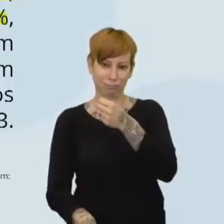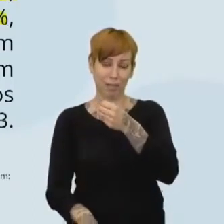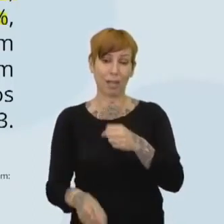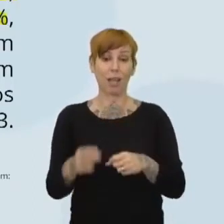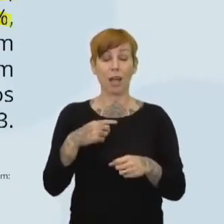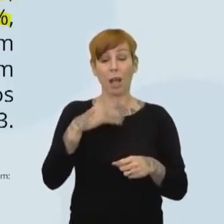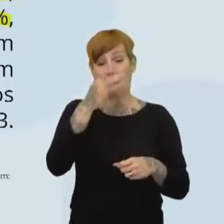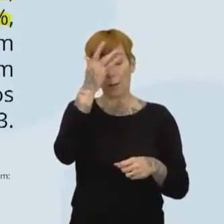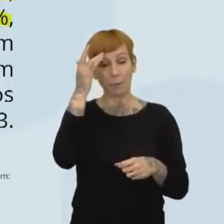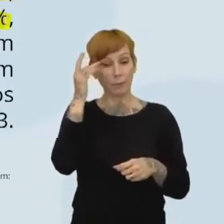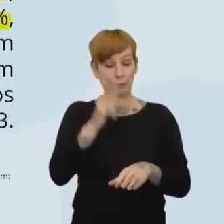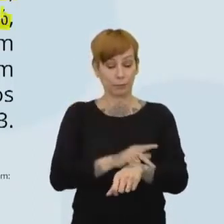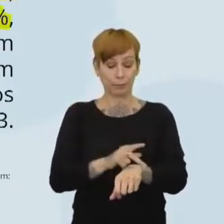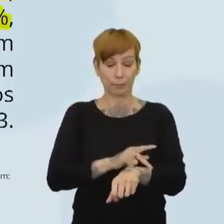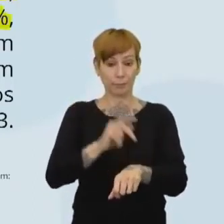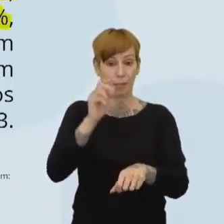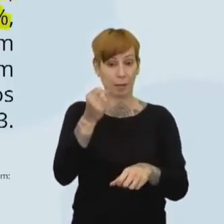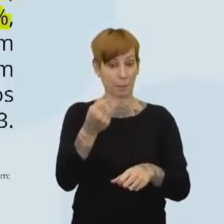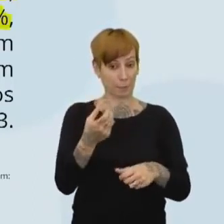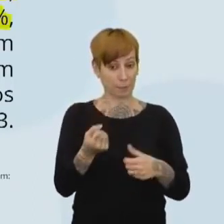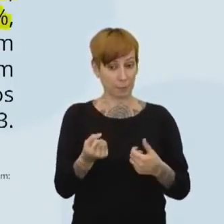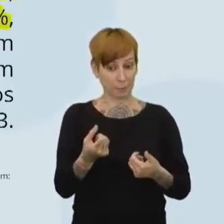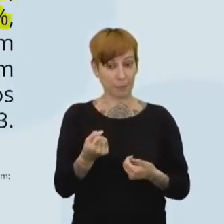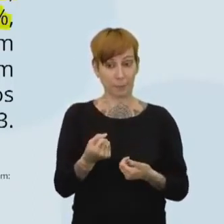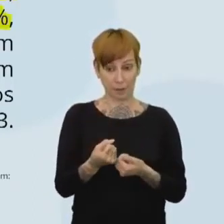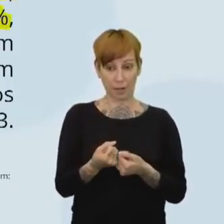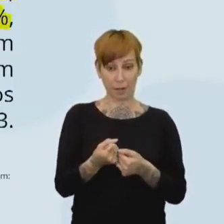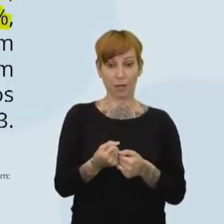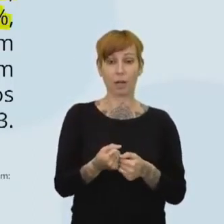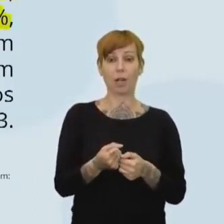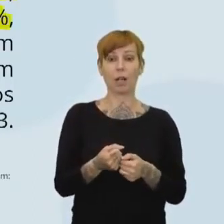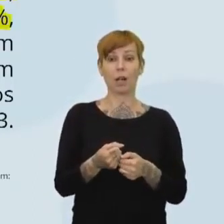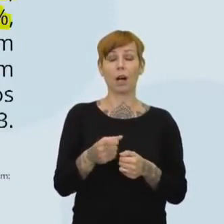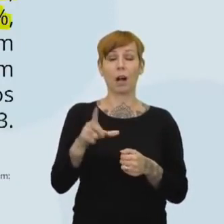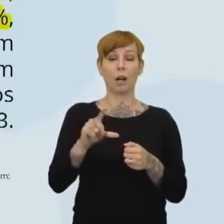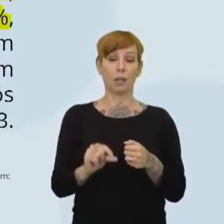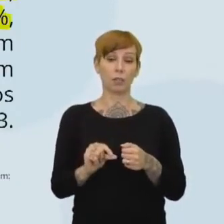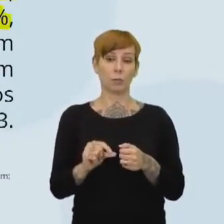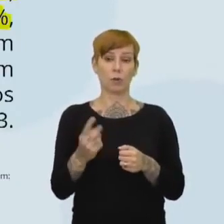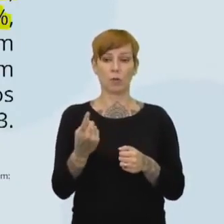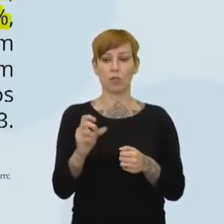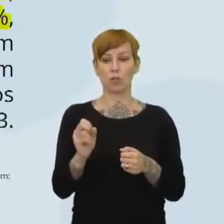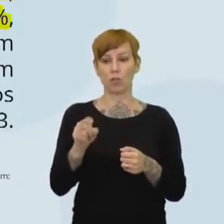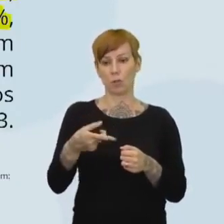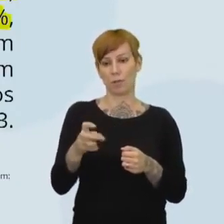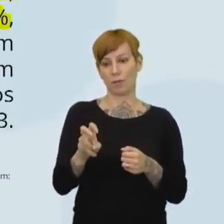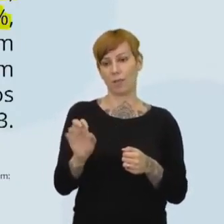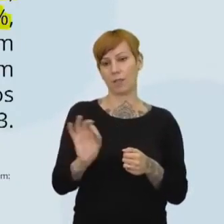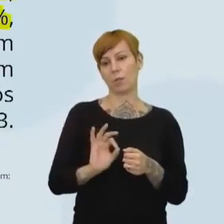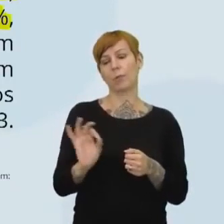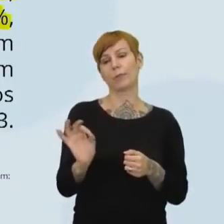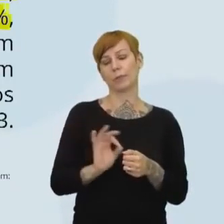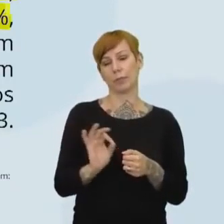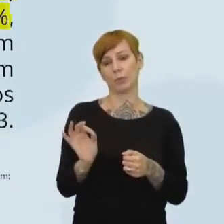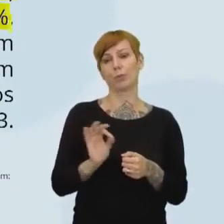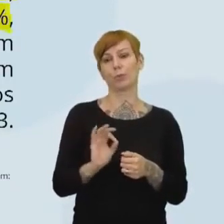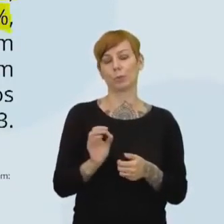18%. Tá? Então, se eu tenho abaixo do básico 29 negros,